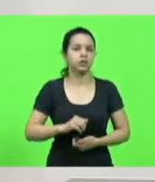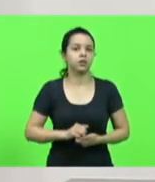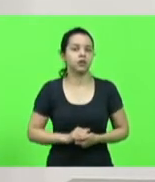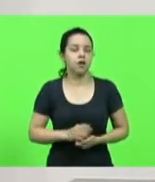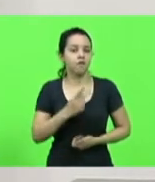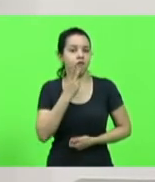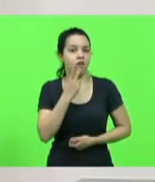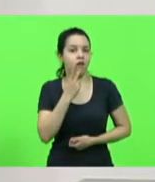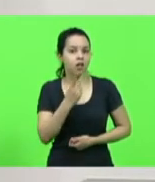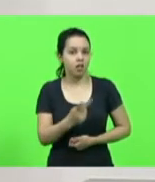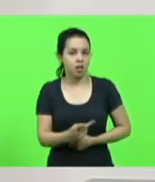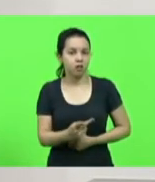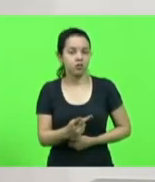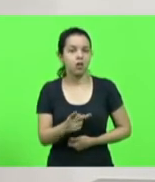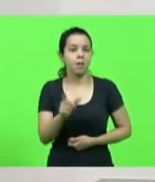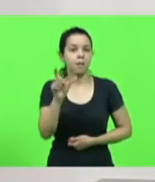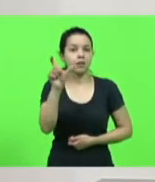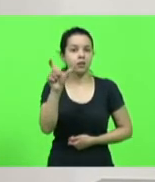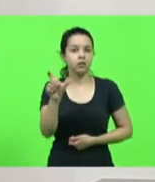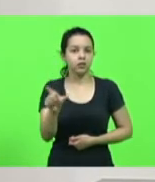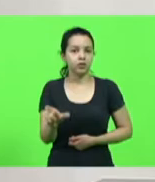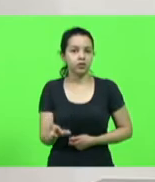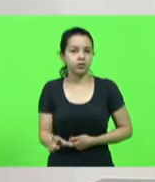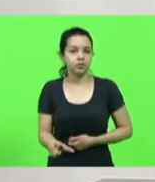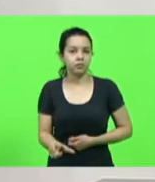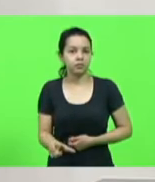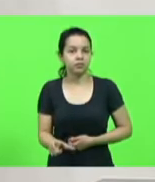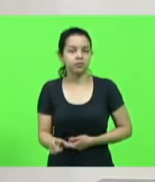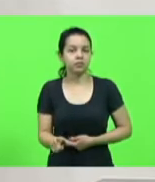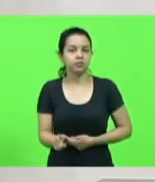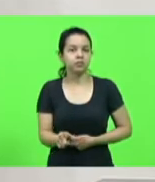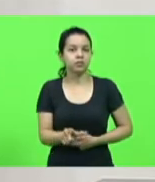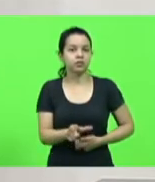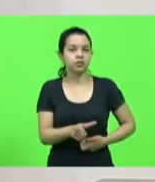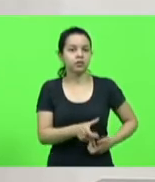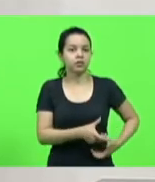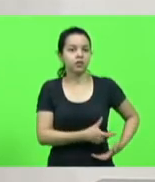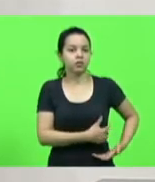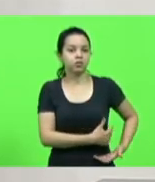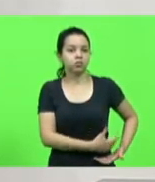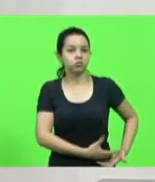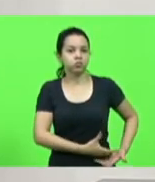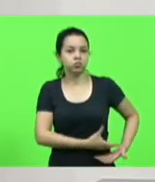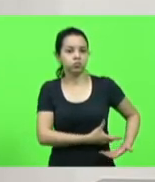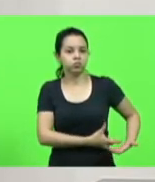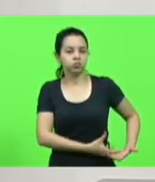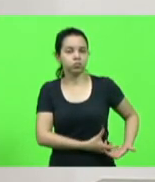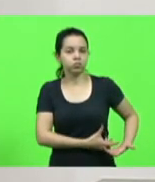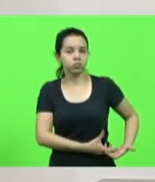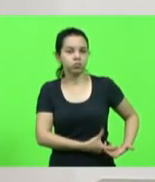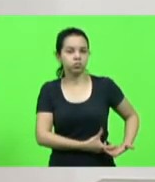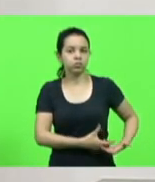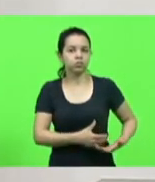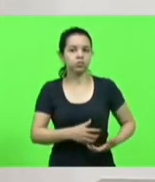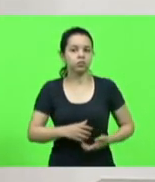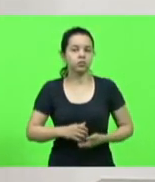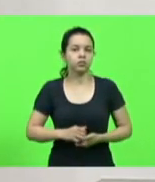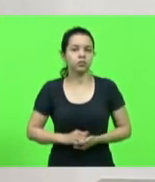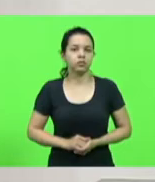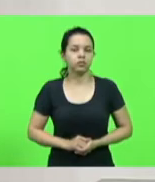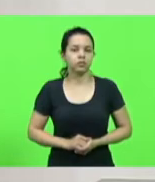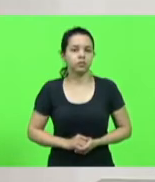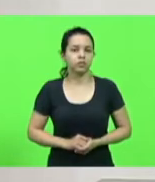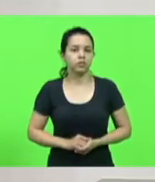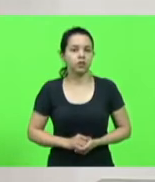paciente ostomizado. Eu quero, para início de conversa aqui, meus amigos,